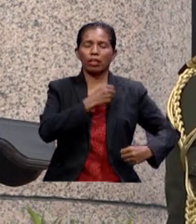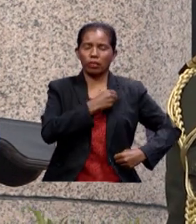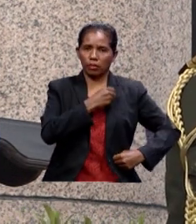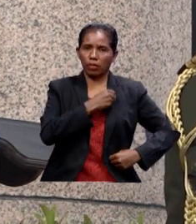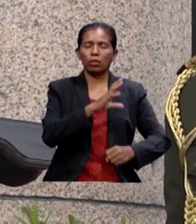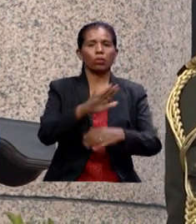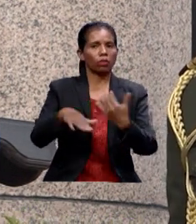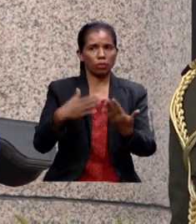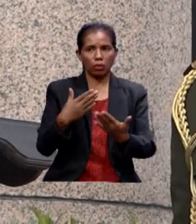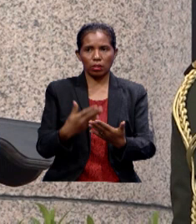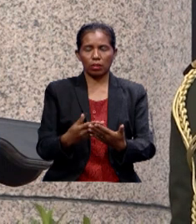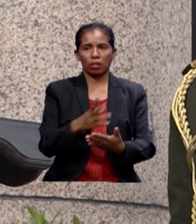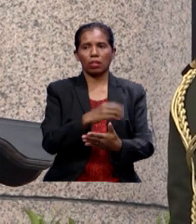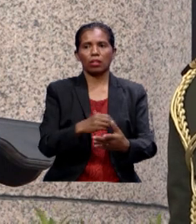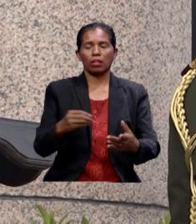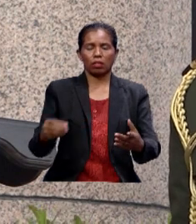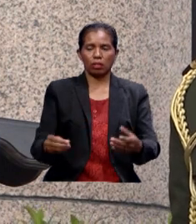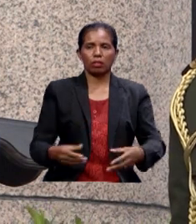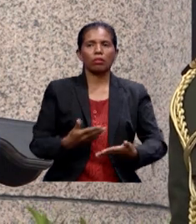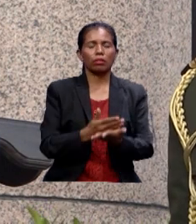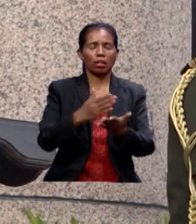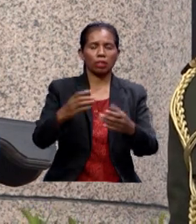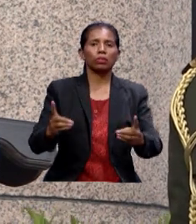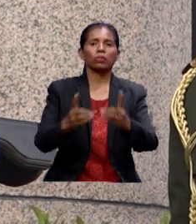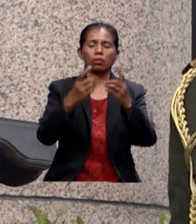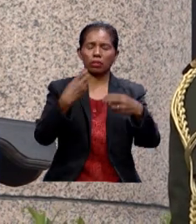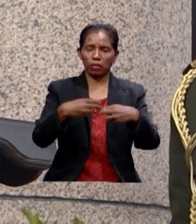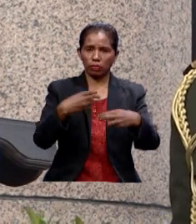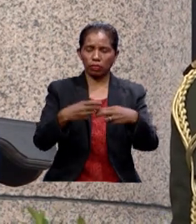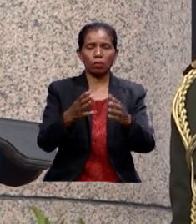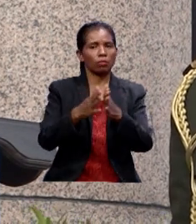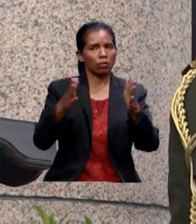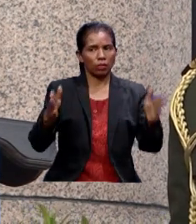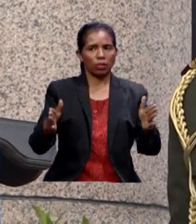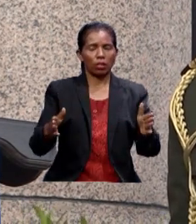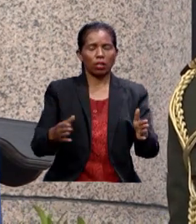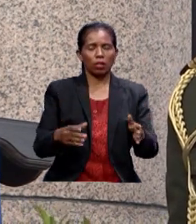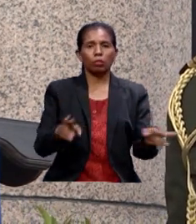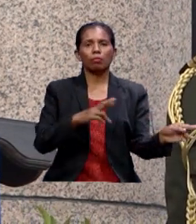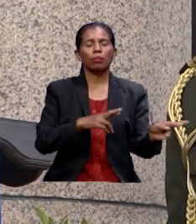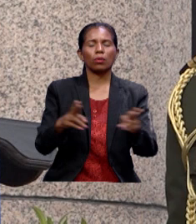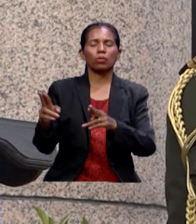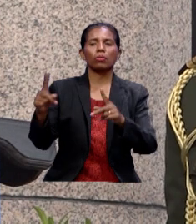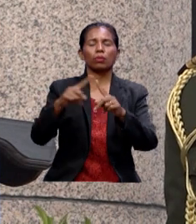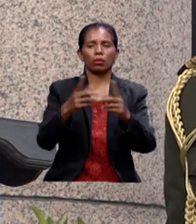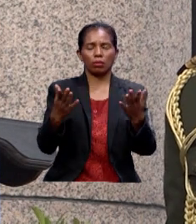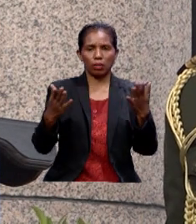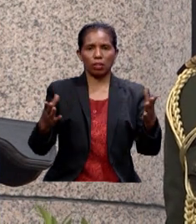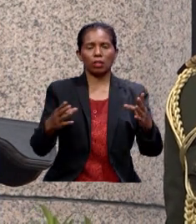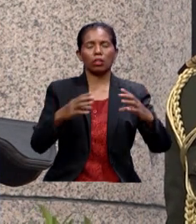Coragem, a sua diversidade ca desafios. A tu ponto ne pede o